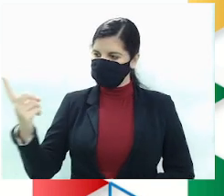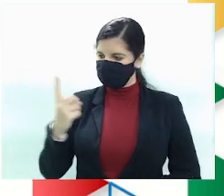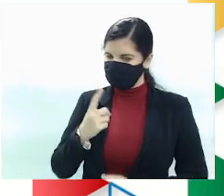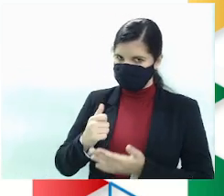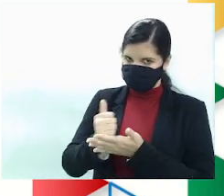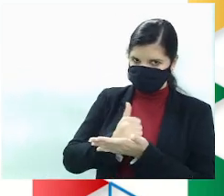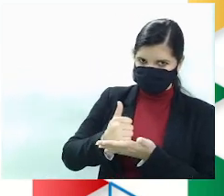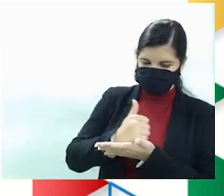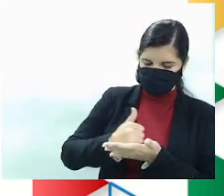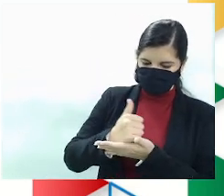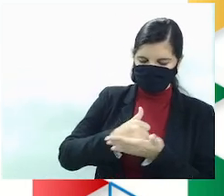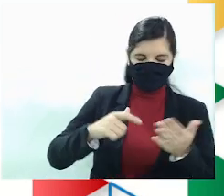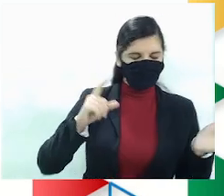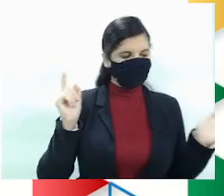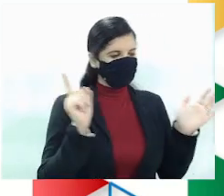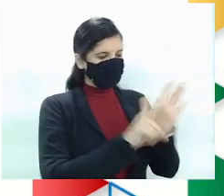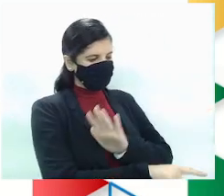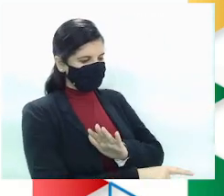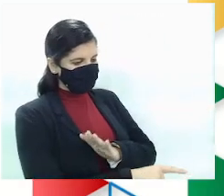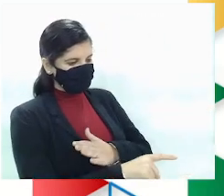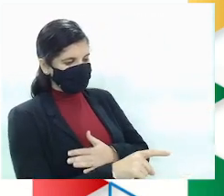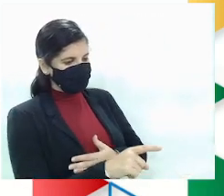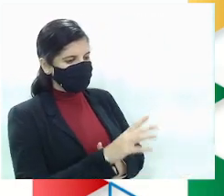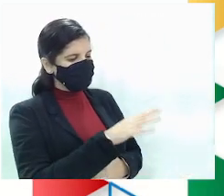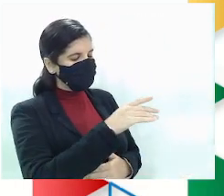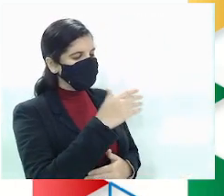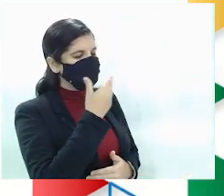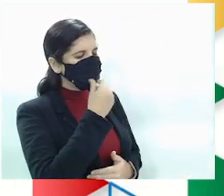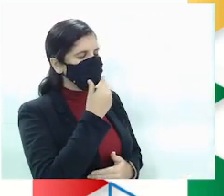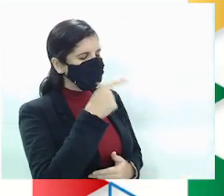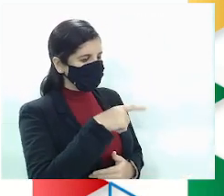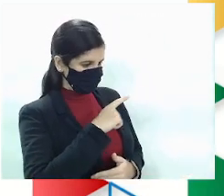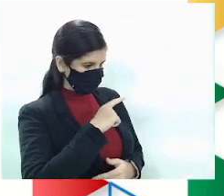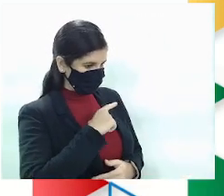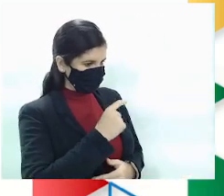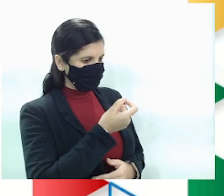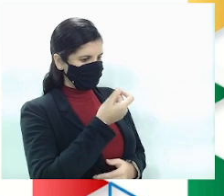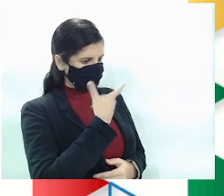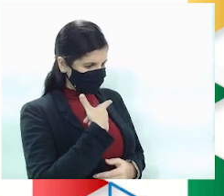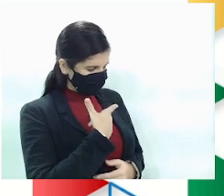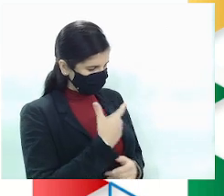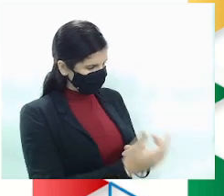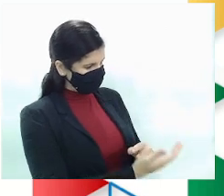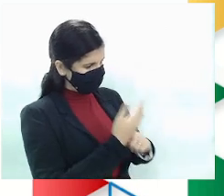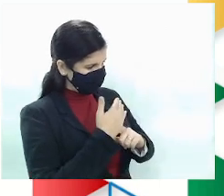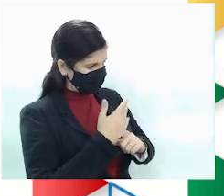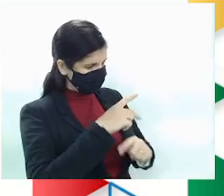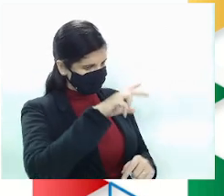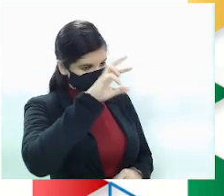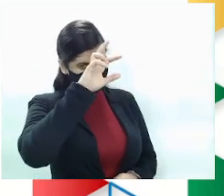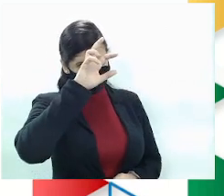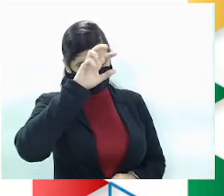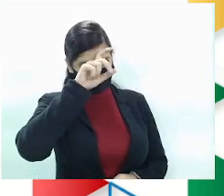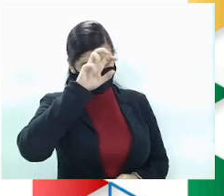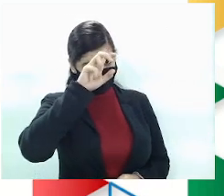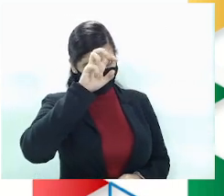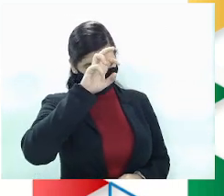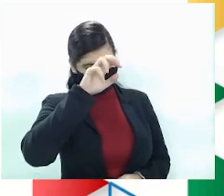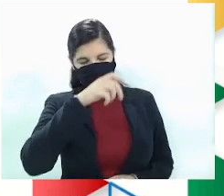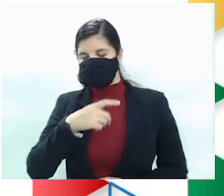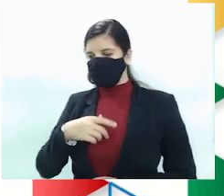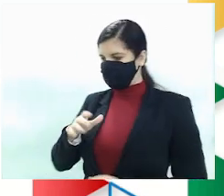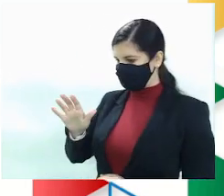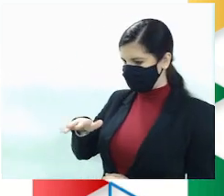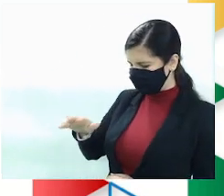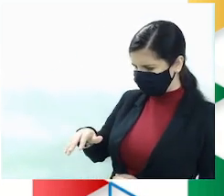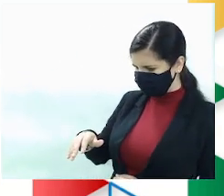e pergunta ao farmacêutico: seu Manuel, o senhor tem remédio para a barata? E o seu Manuel